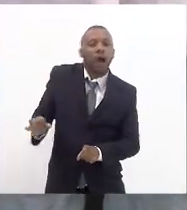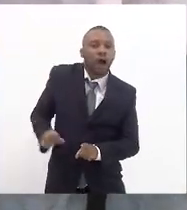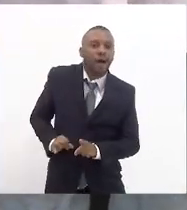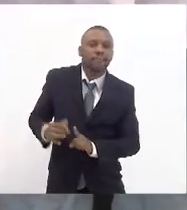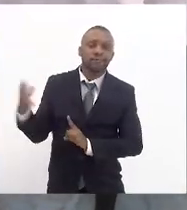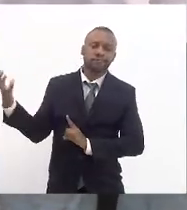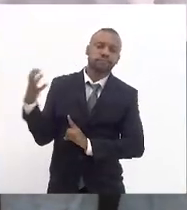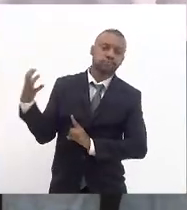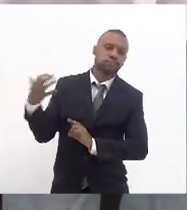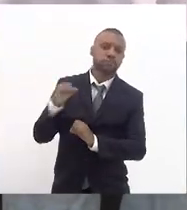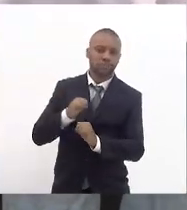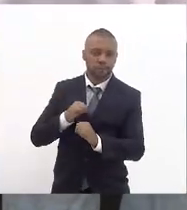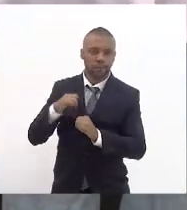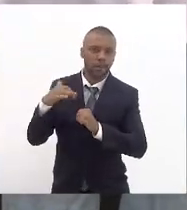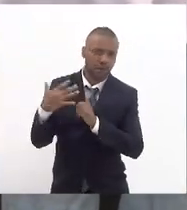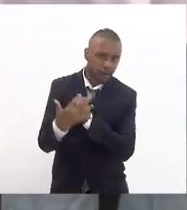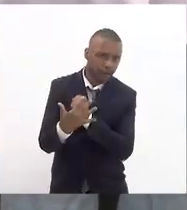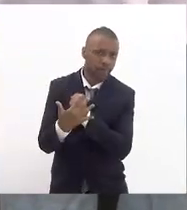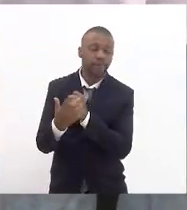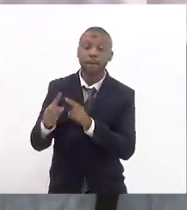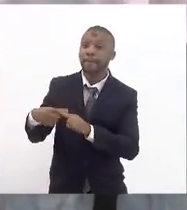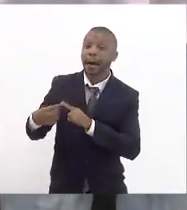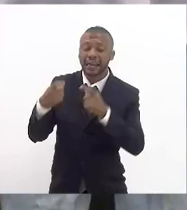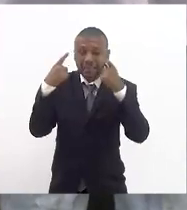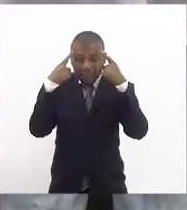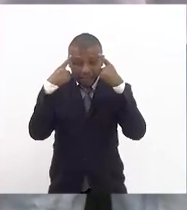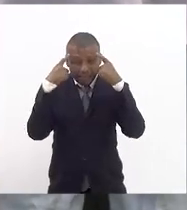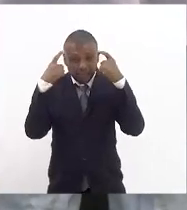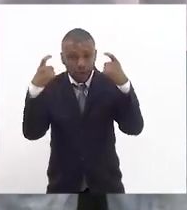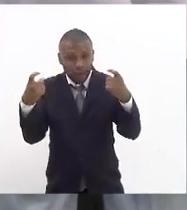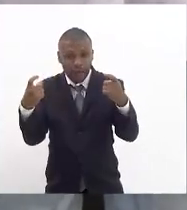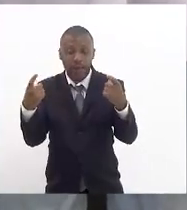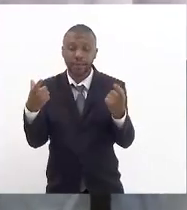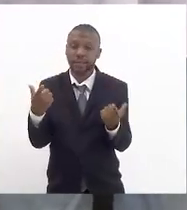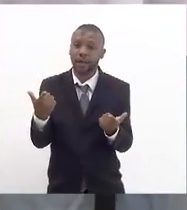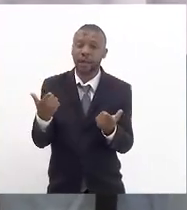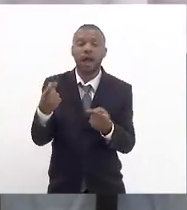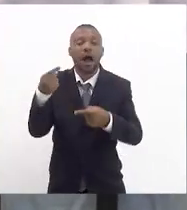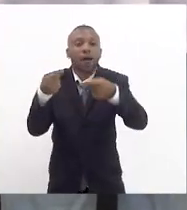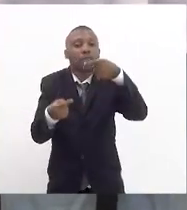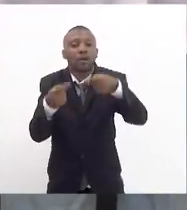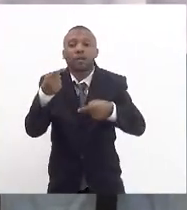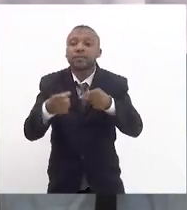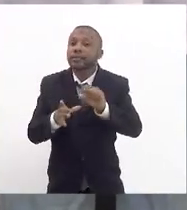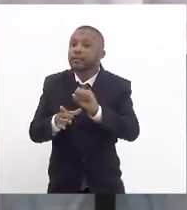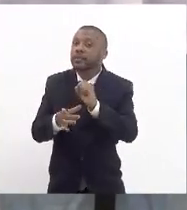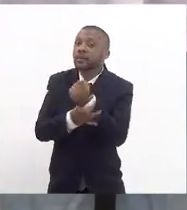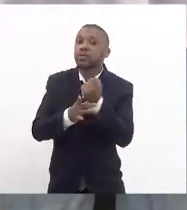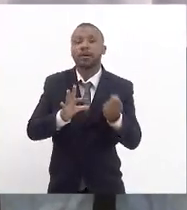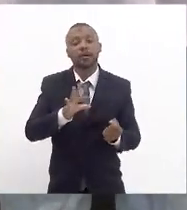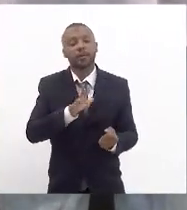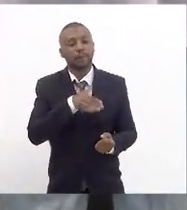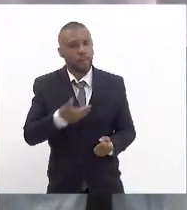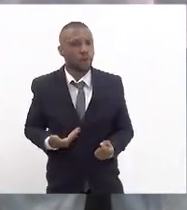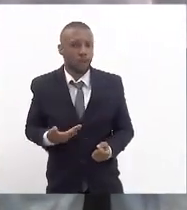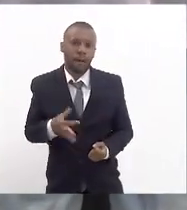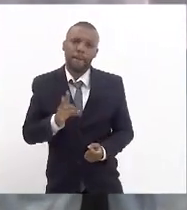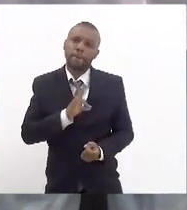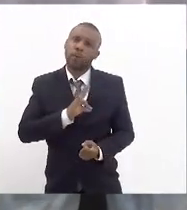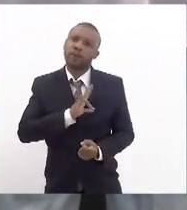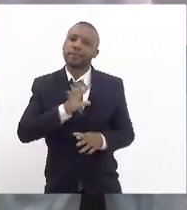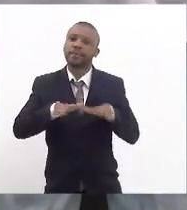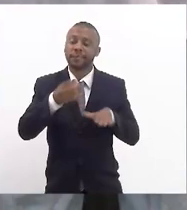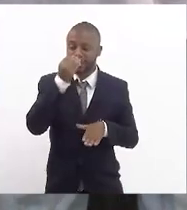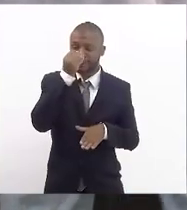Covid-19, impactos relacionados à segurança pública, à política de segurança pública, que muitas vezes ignora a